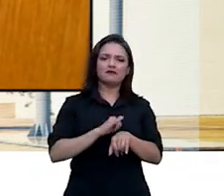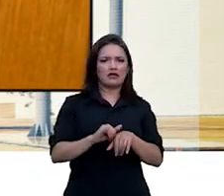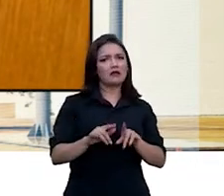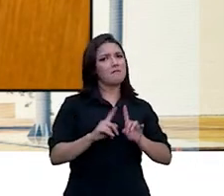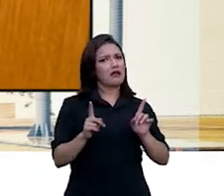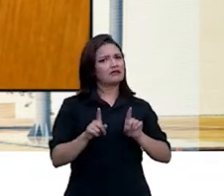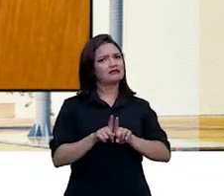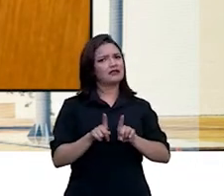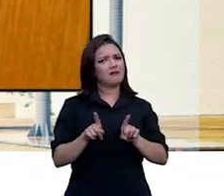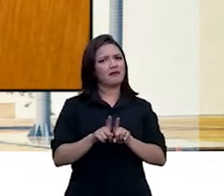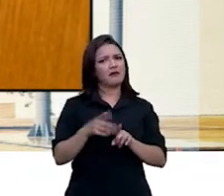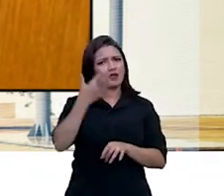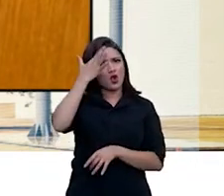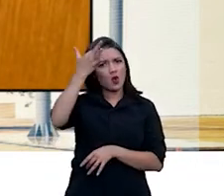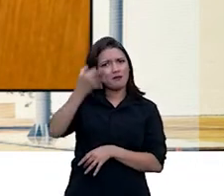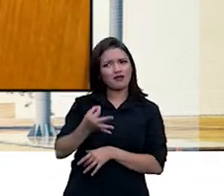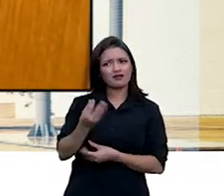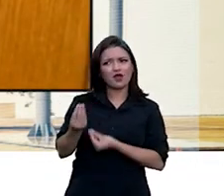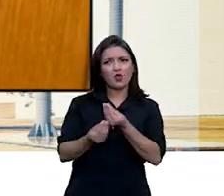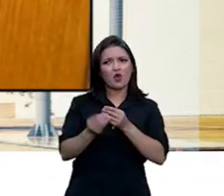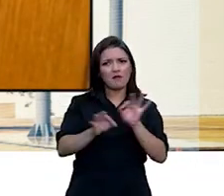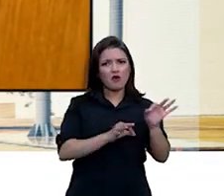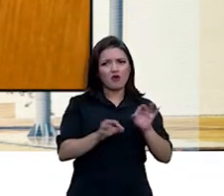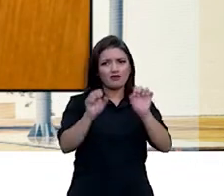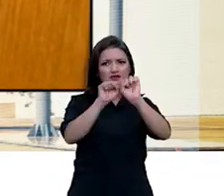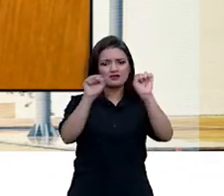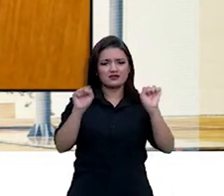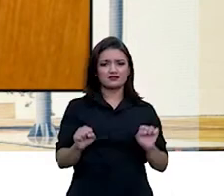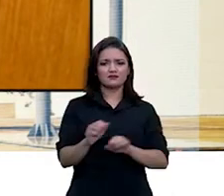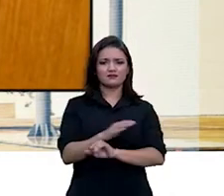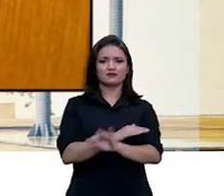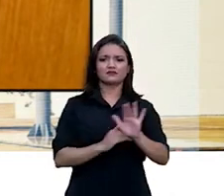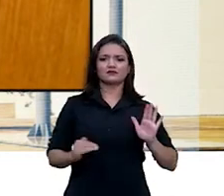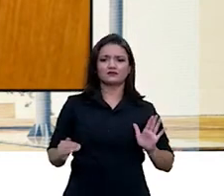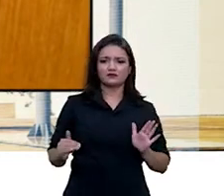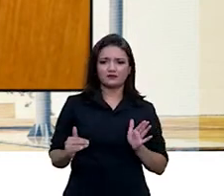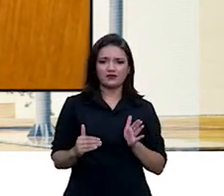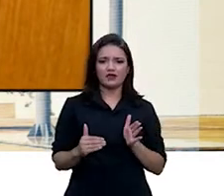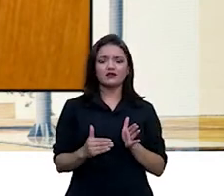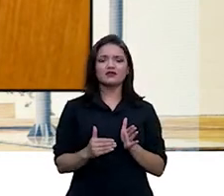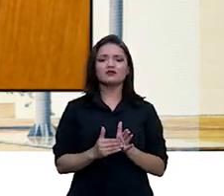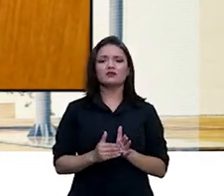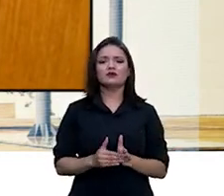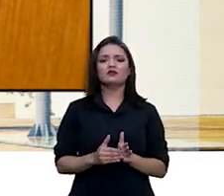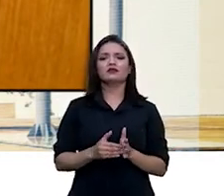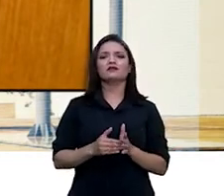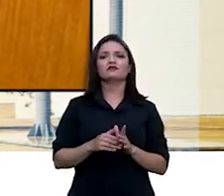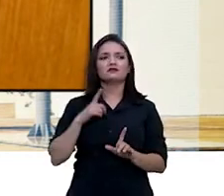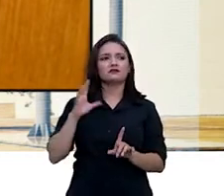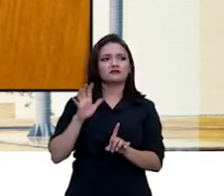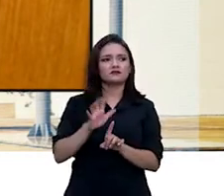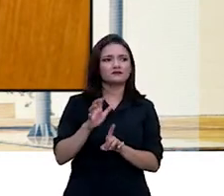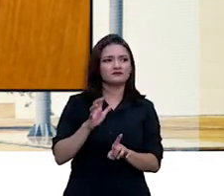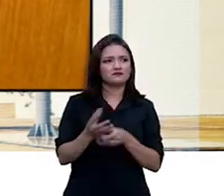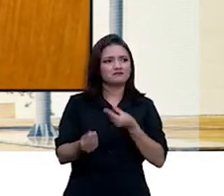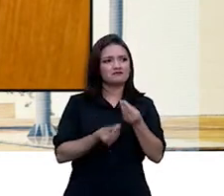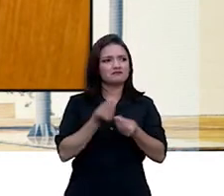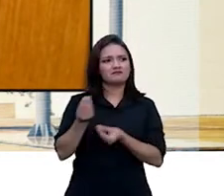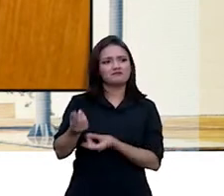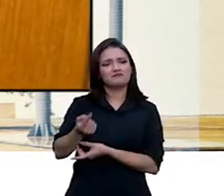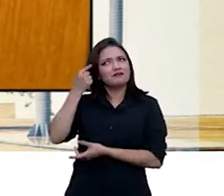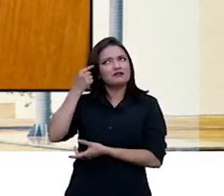estratégico para 2021 e2026 tem como objetivo final entregar na sociedade Brasileira